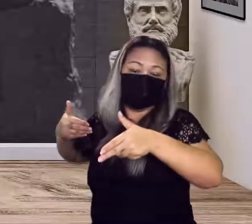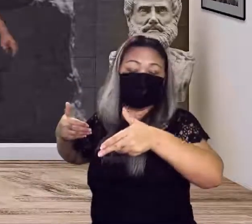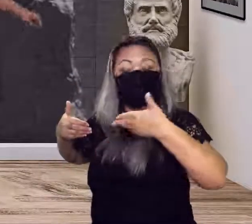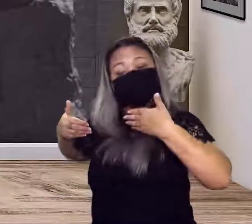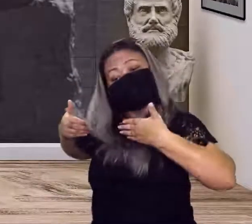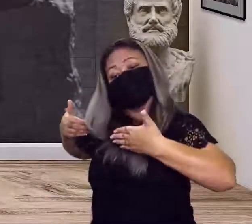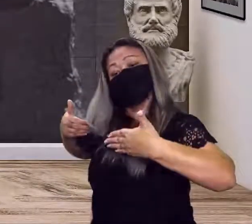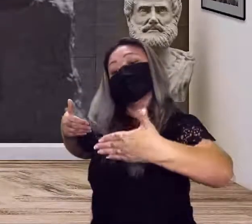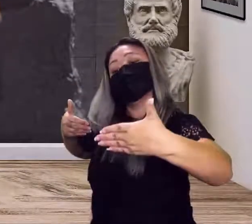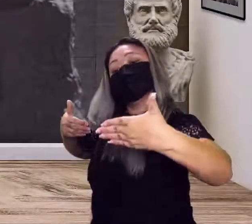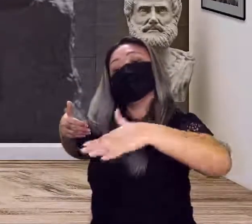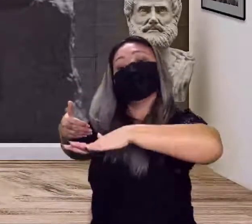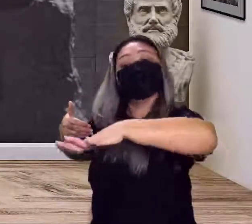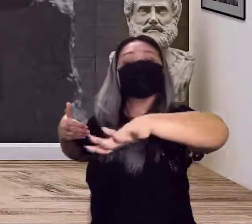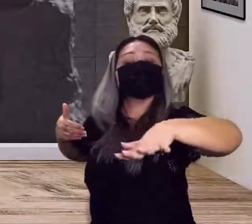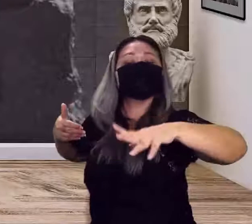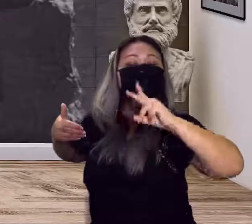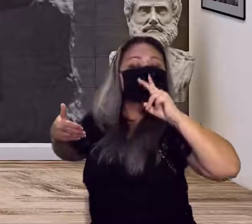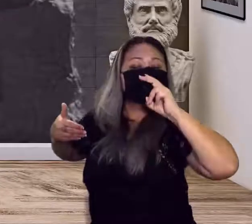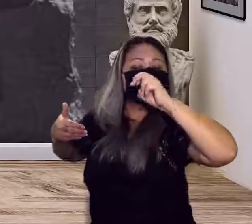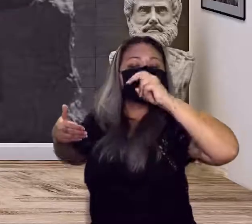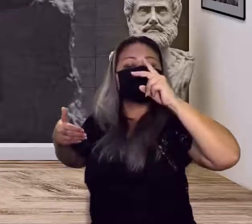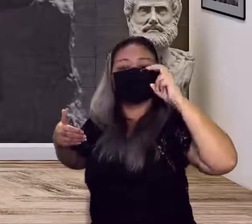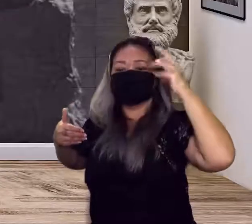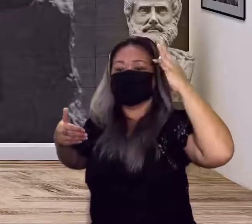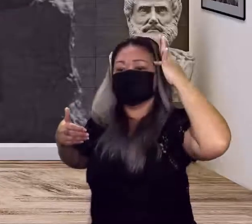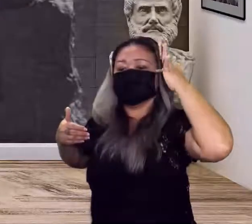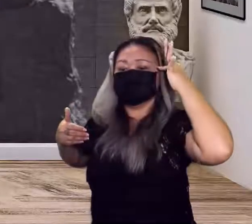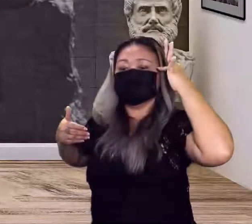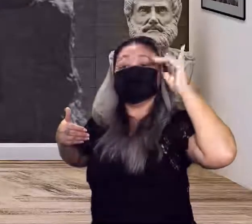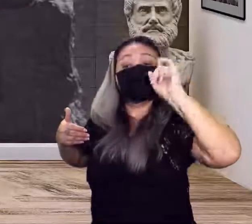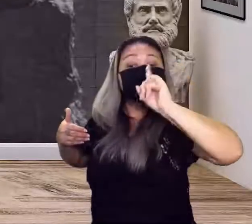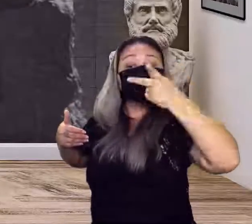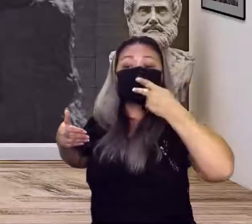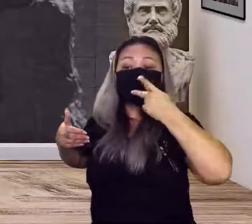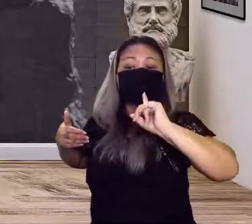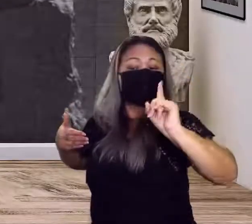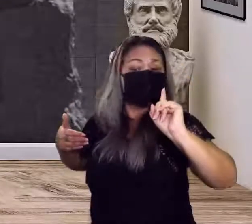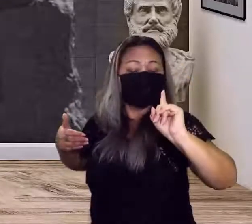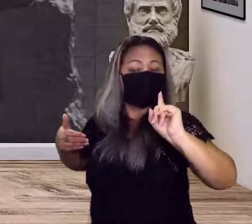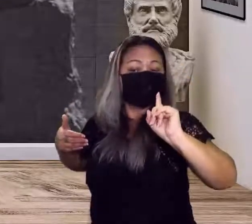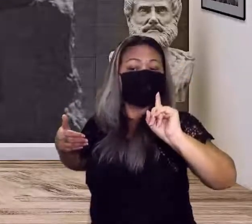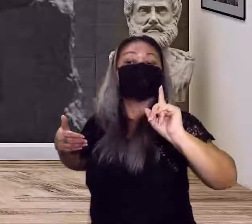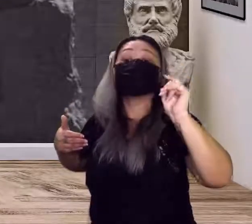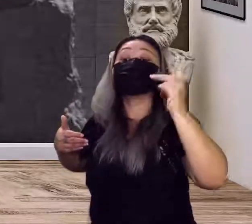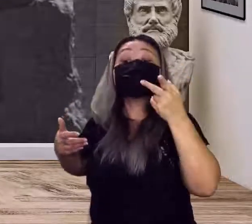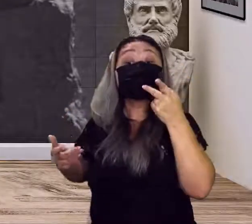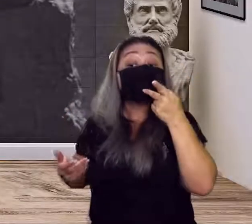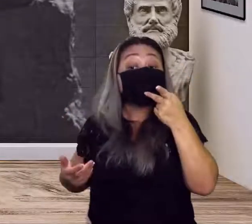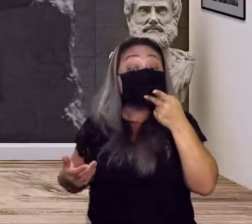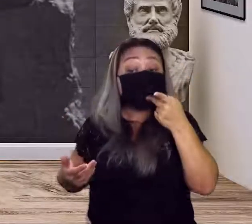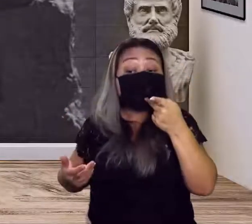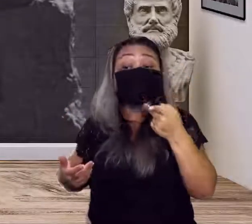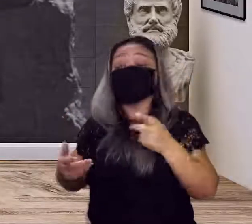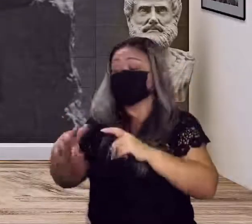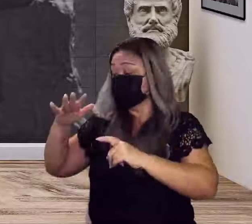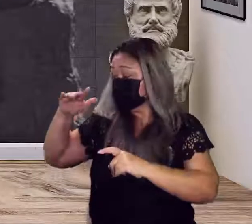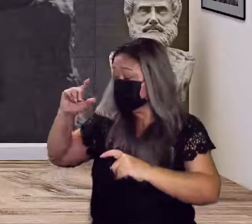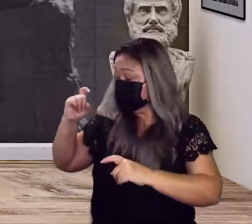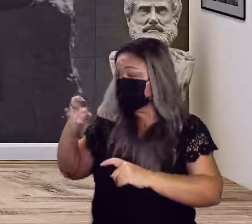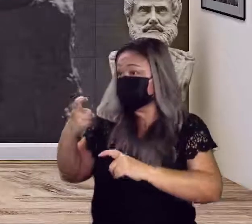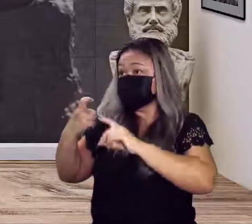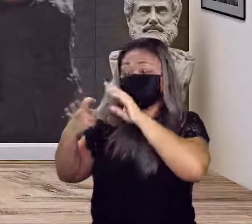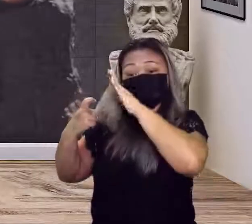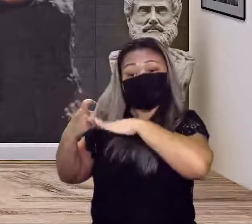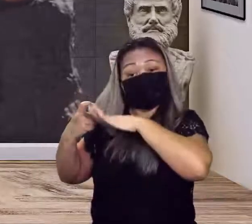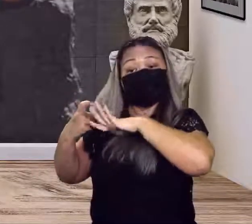ser a pairar ela, a dominar a ideia de filosofia. Não, não posso dizer isso. Eu posso dizer que a partir dos mitos surgiu